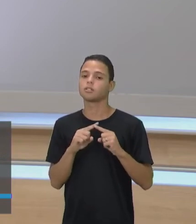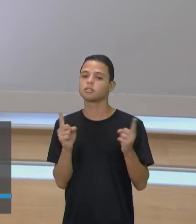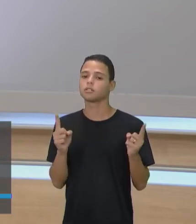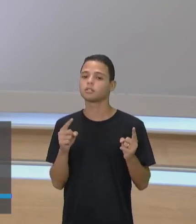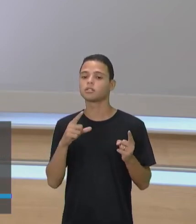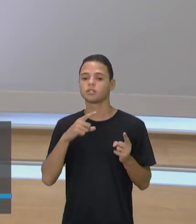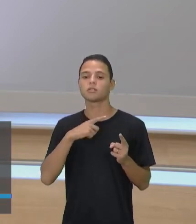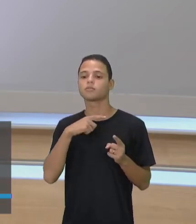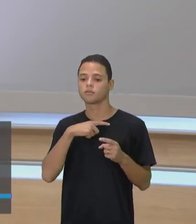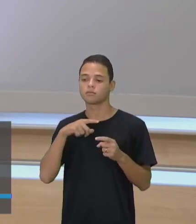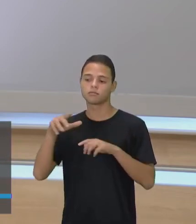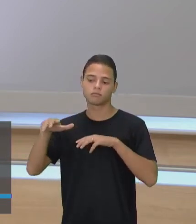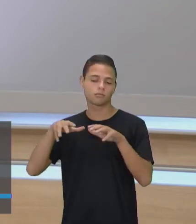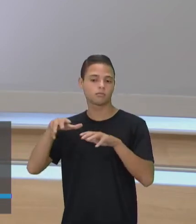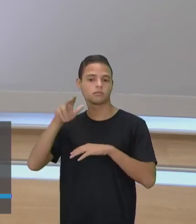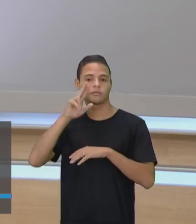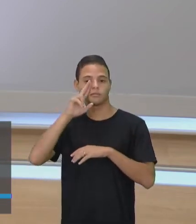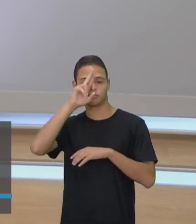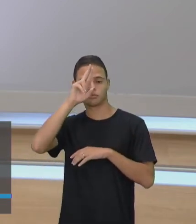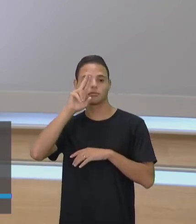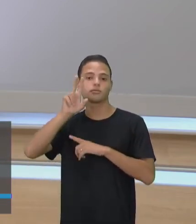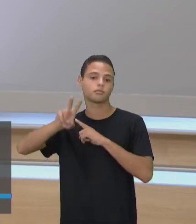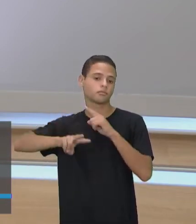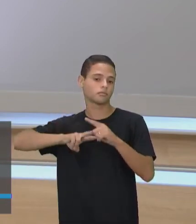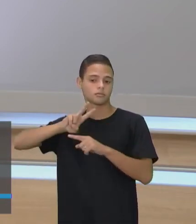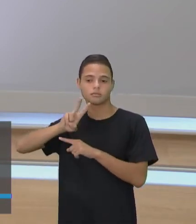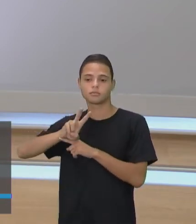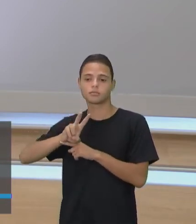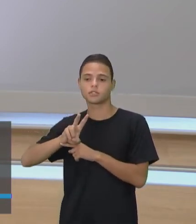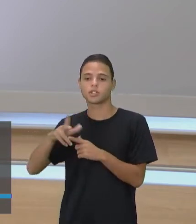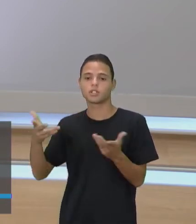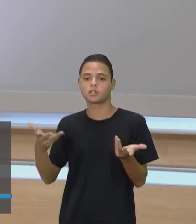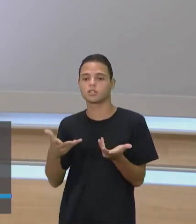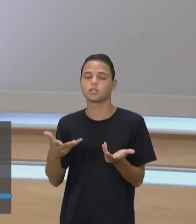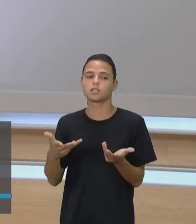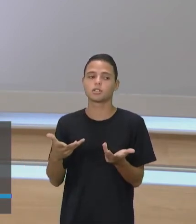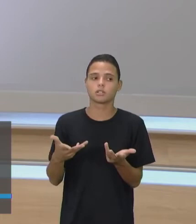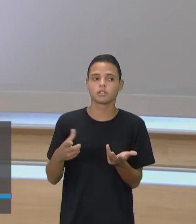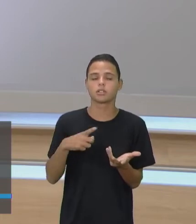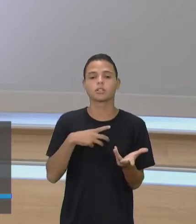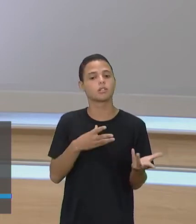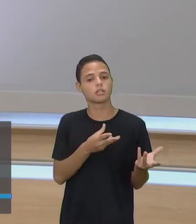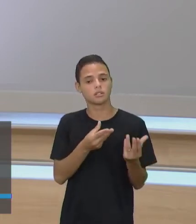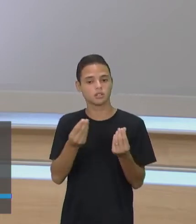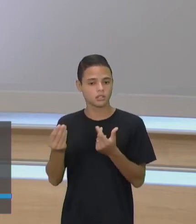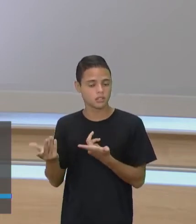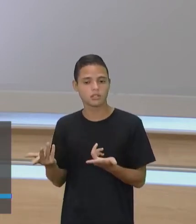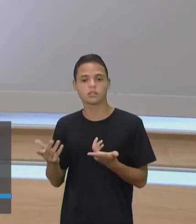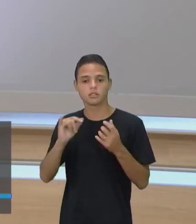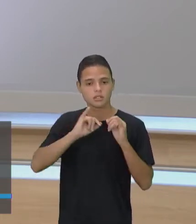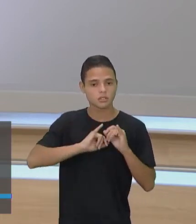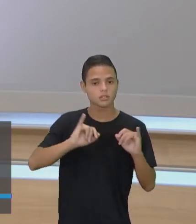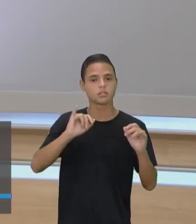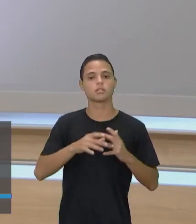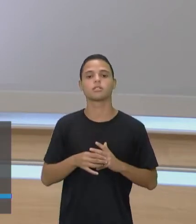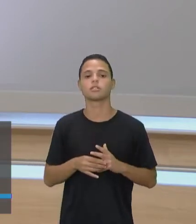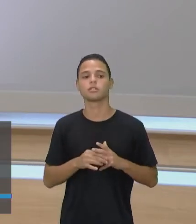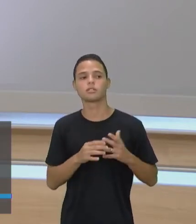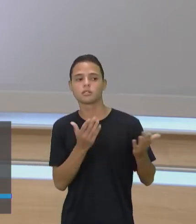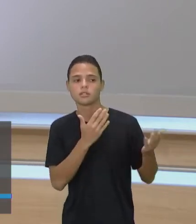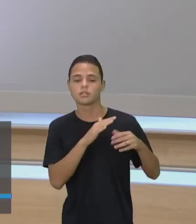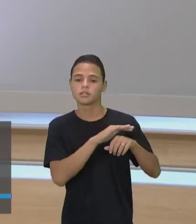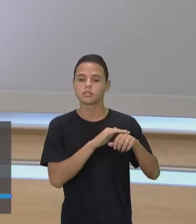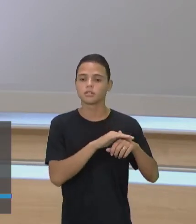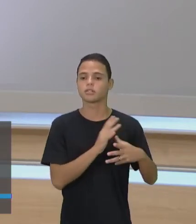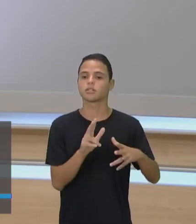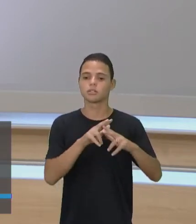movimento muito grande pela sustentabilidade, a gente não teria hoje tantos programas que falam sobre reciclagem, que falam